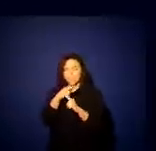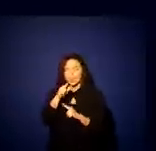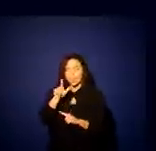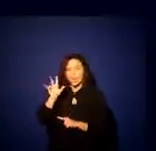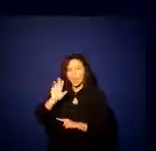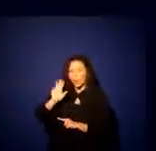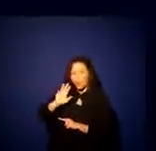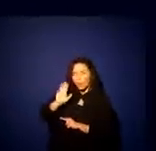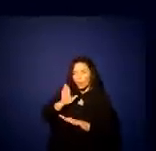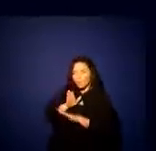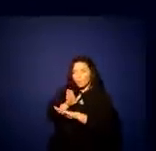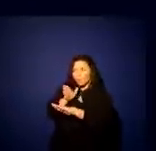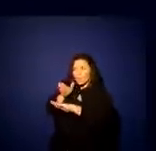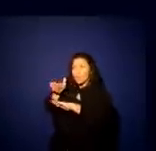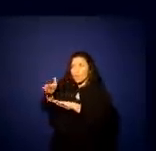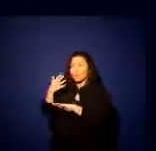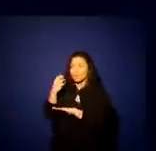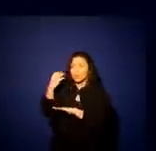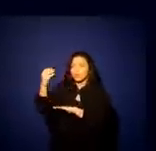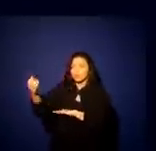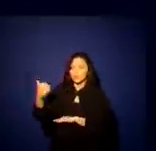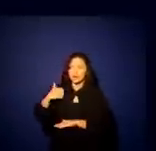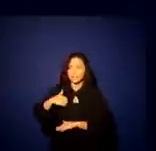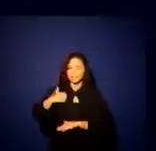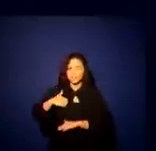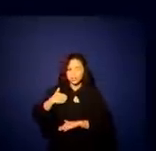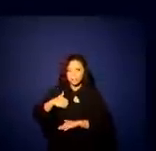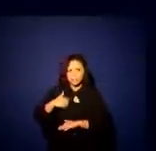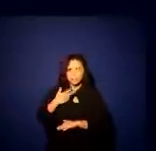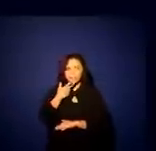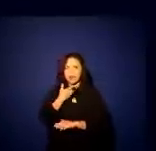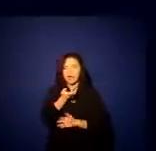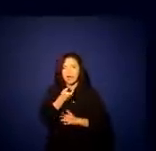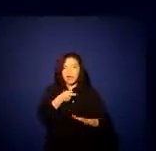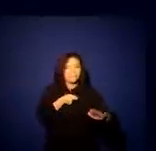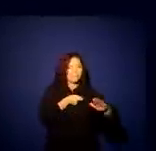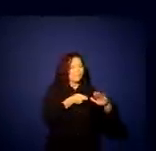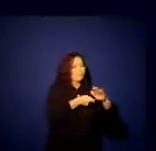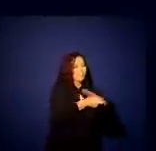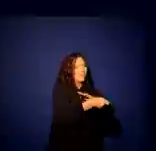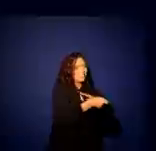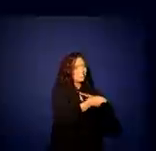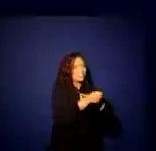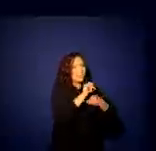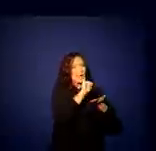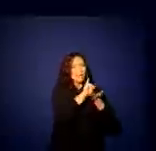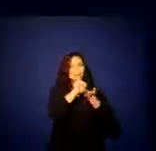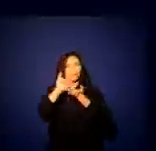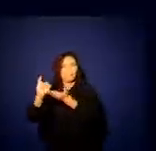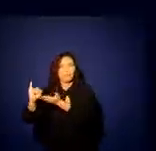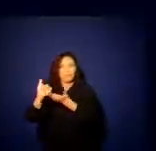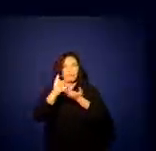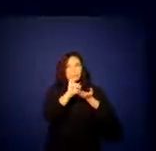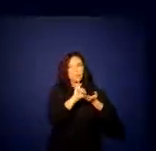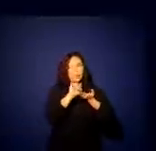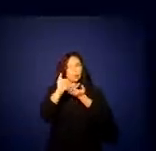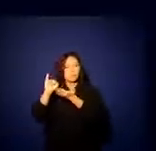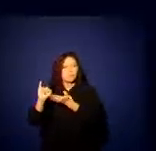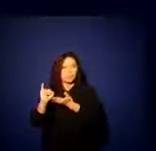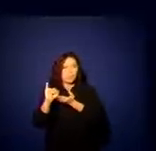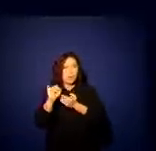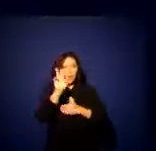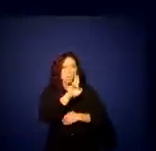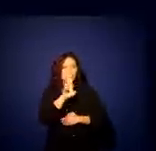o ministro da Fazenda acabou colocando uma ideia de financiar exportadores usando o Banco do Brasil a gente está atento esse